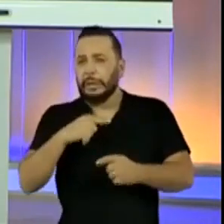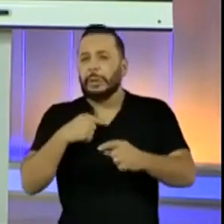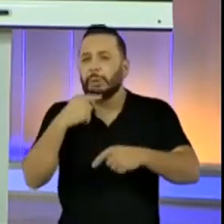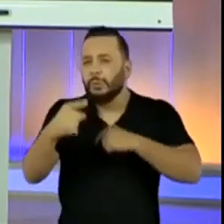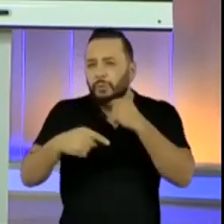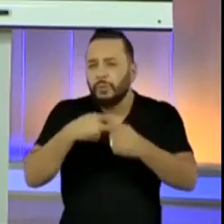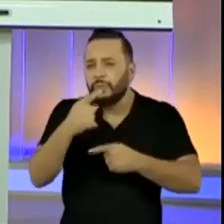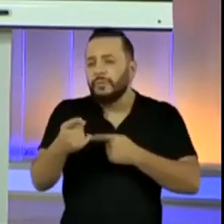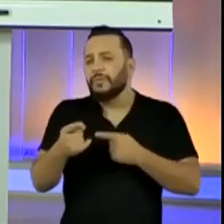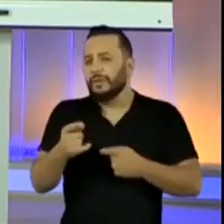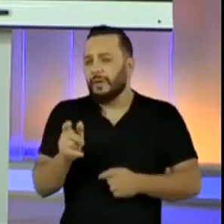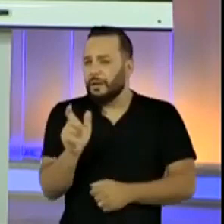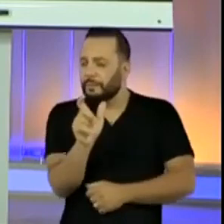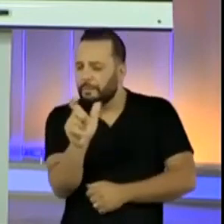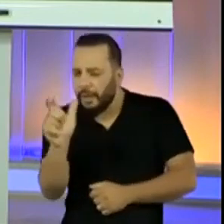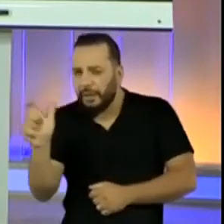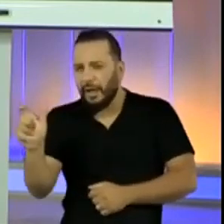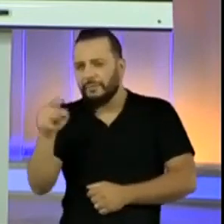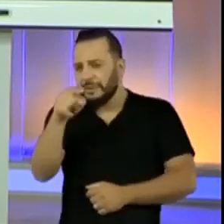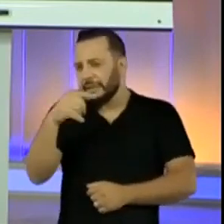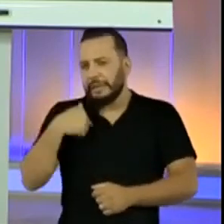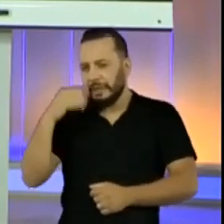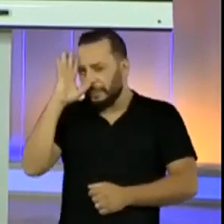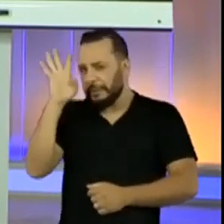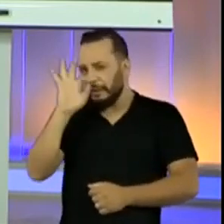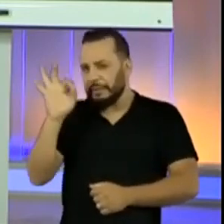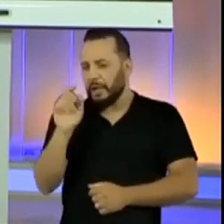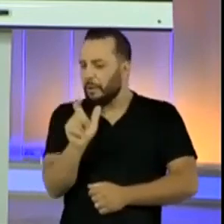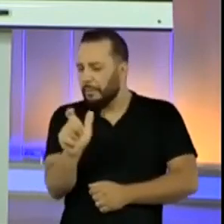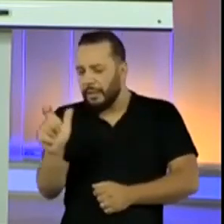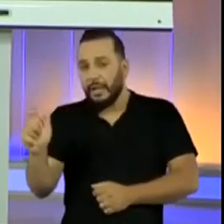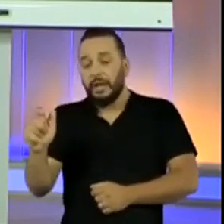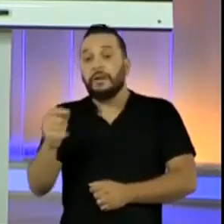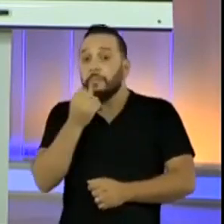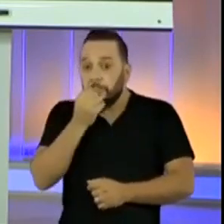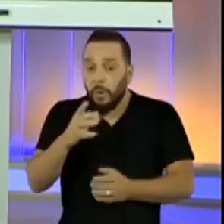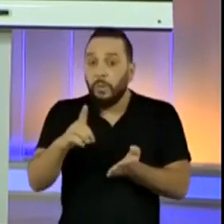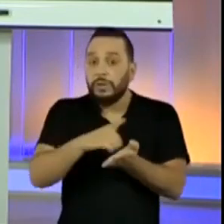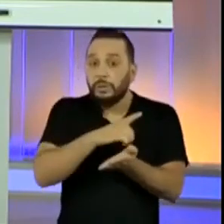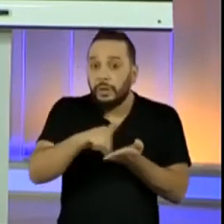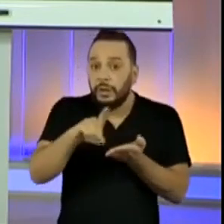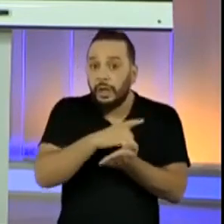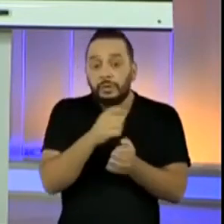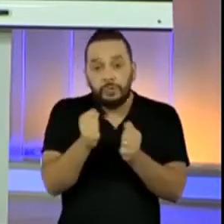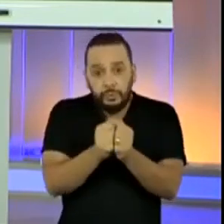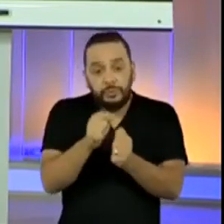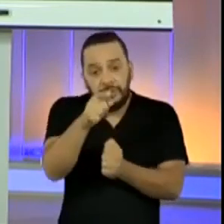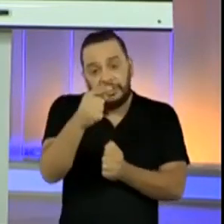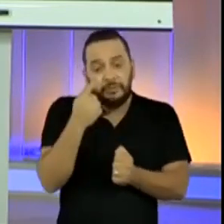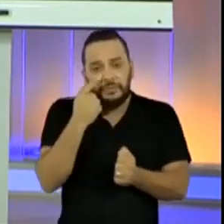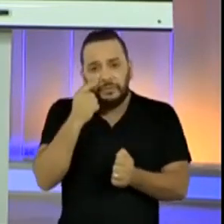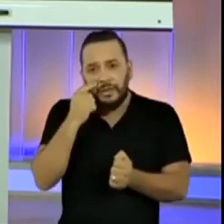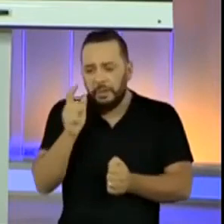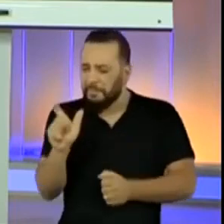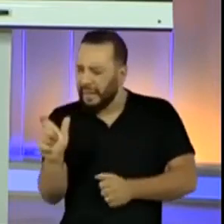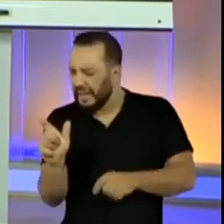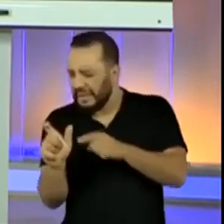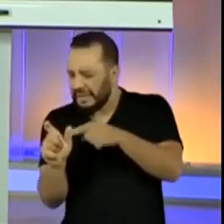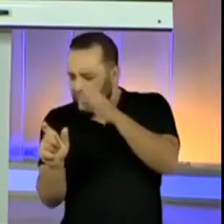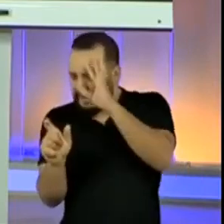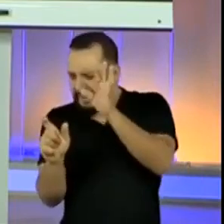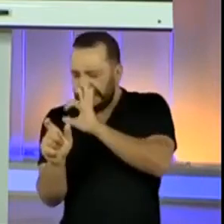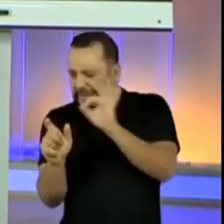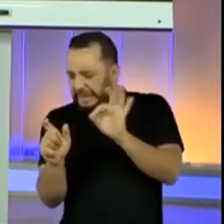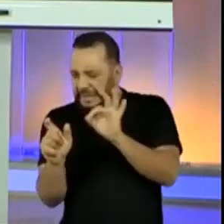com relação a alguma palavra que vocês não compreendam, tenham em mão sempre um dicionário. É importante que você verifique aquela palavrinha que, de